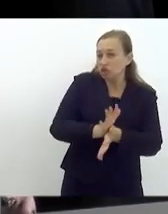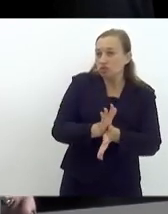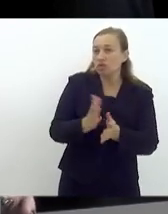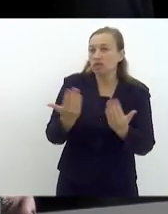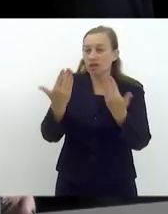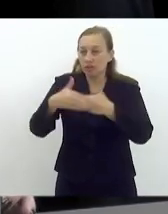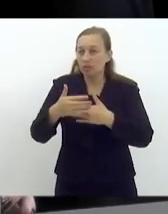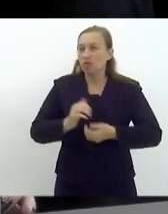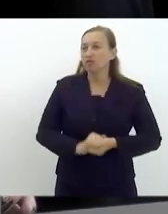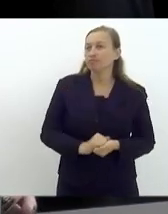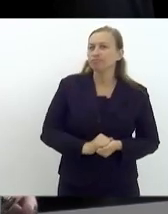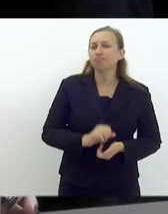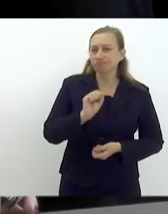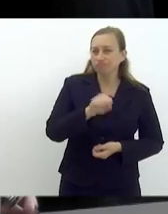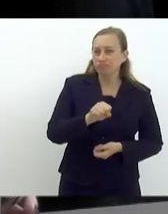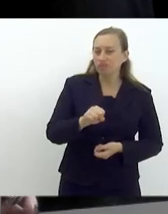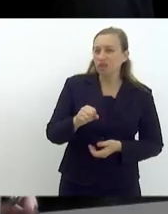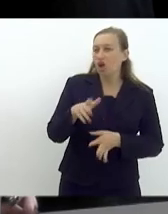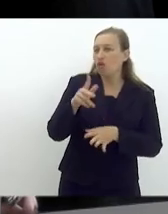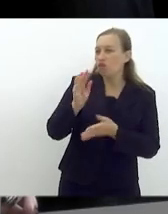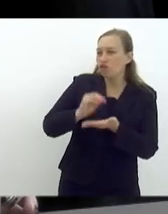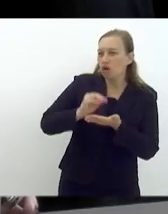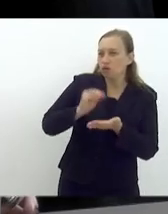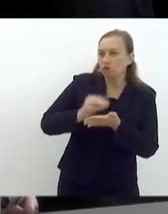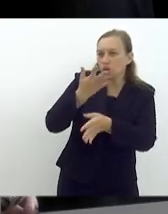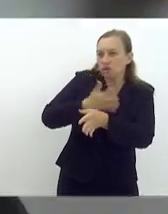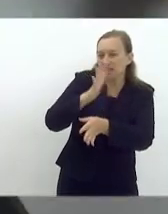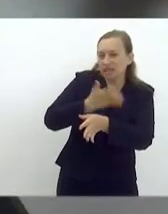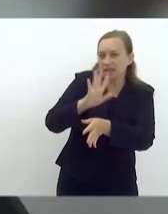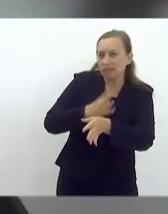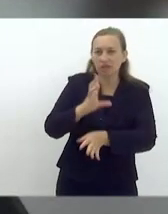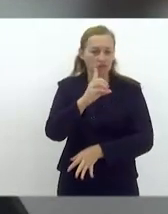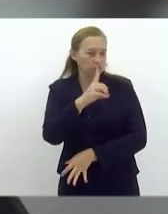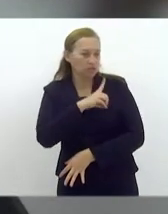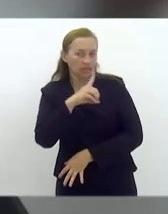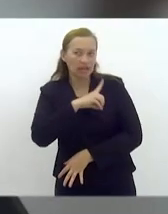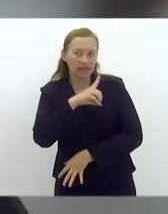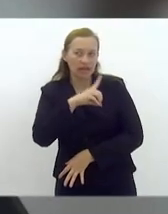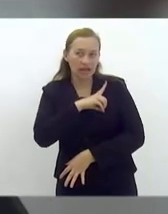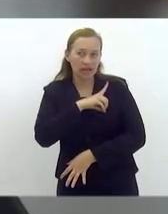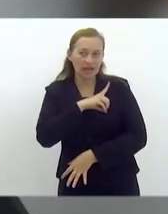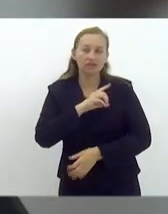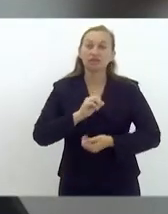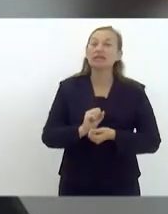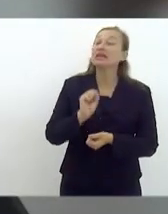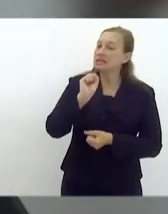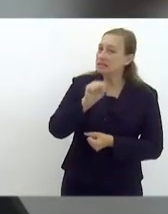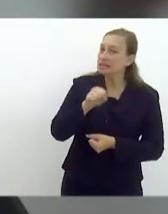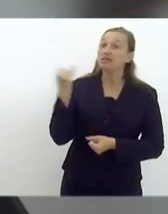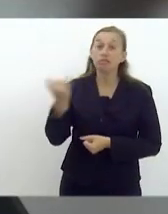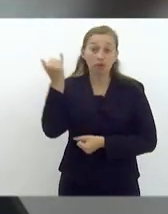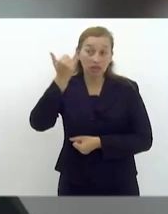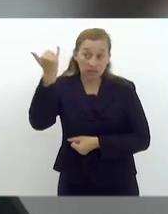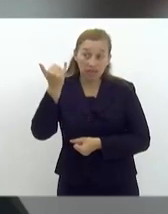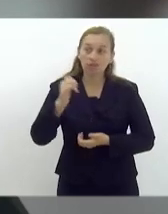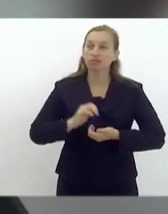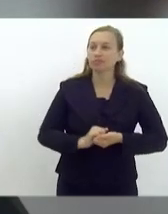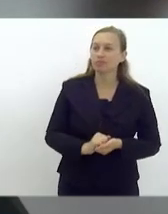sua treinamento os nossos inspetores analógicos importantíssimo